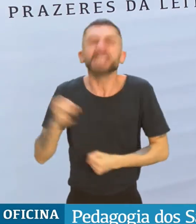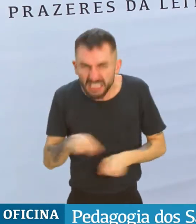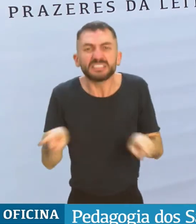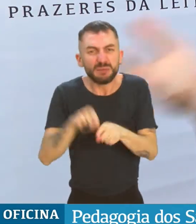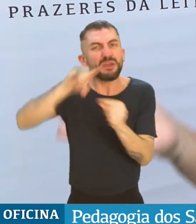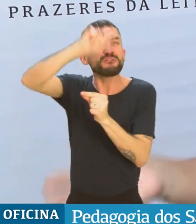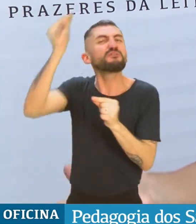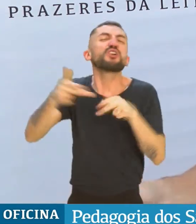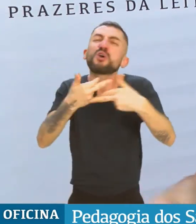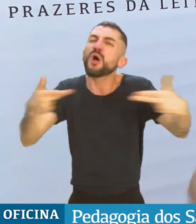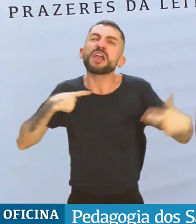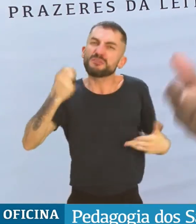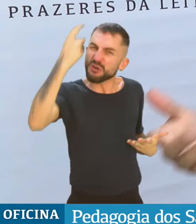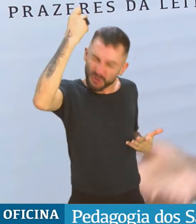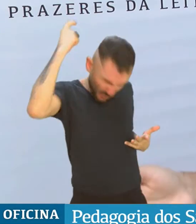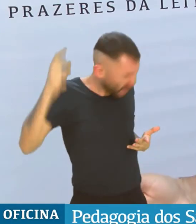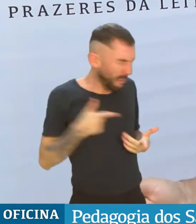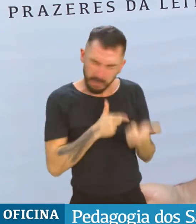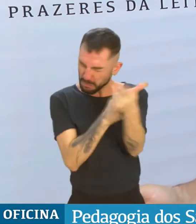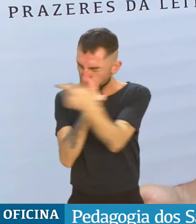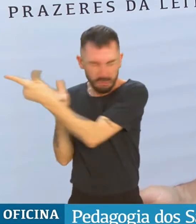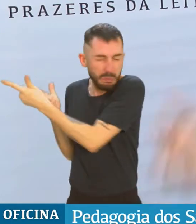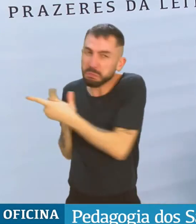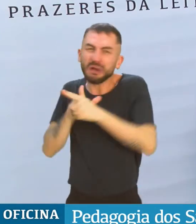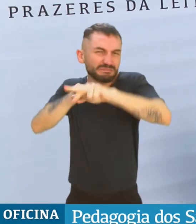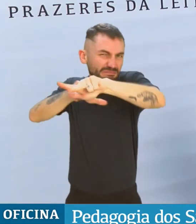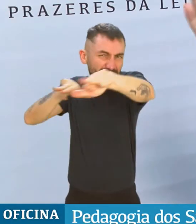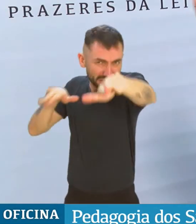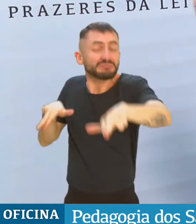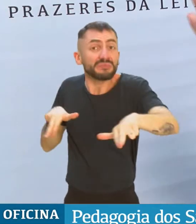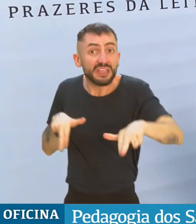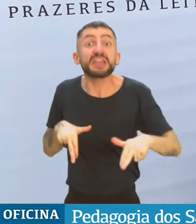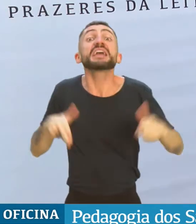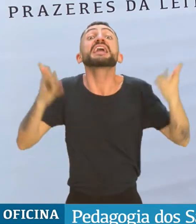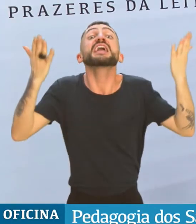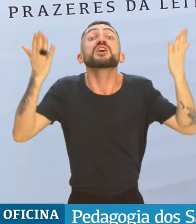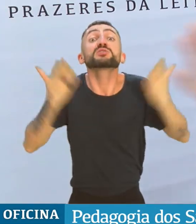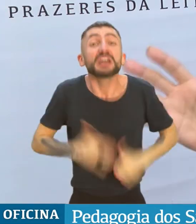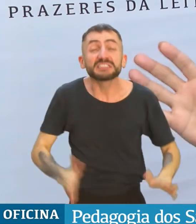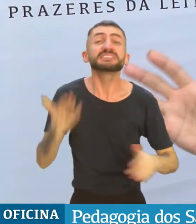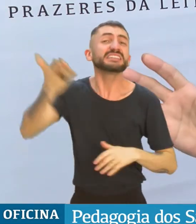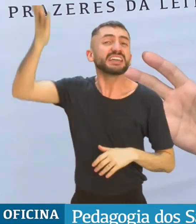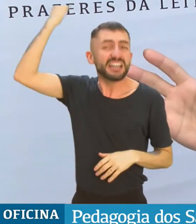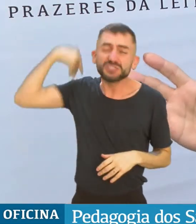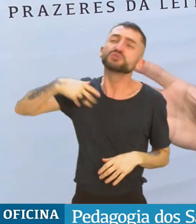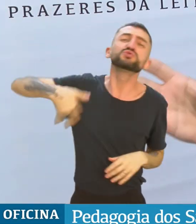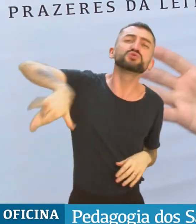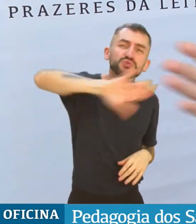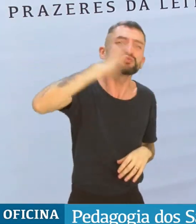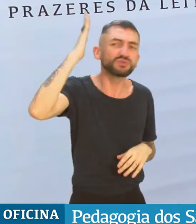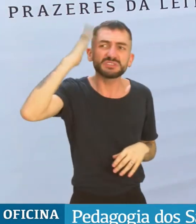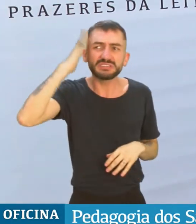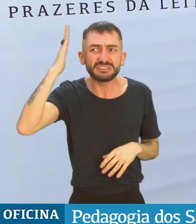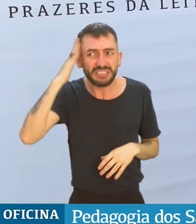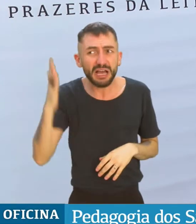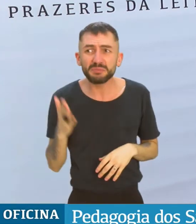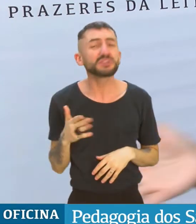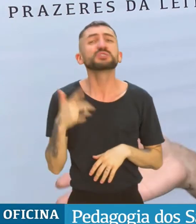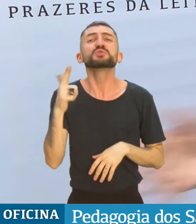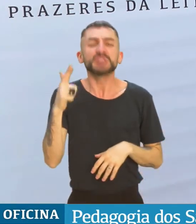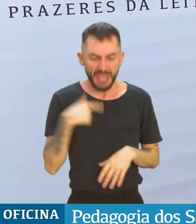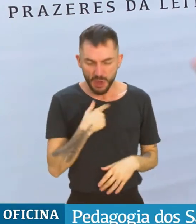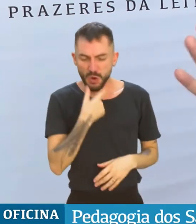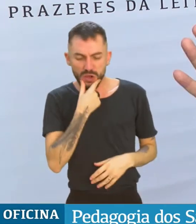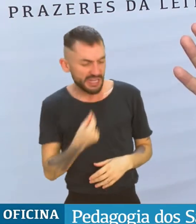foice inchada, revólver, espingarda, metralhadora e canhão. Eu nasci desaprovido dos lados que todos têm, não tenho lado criança,